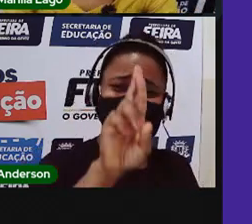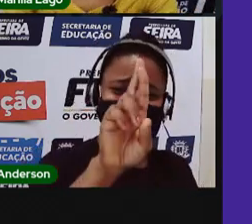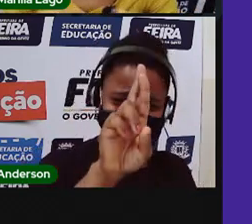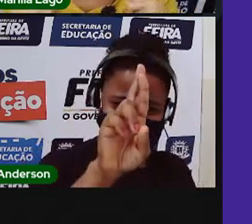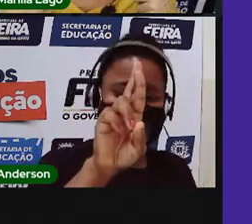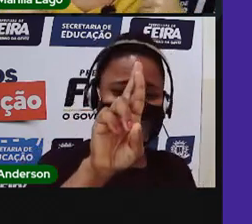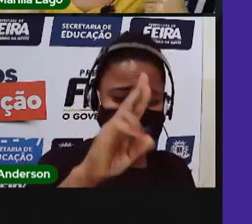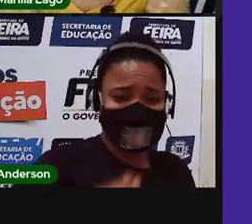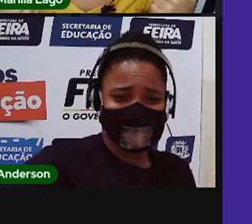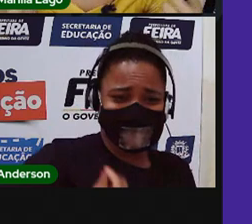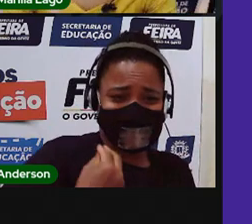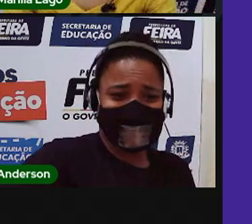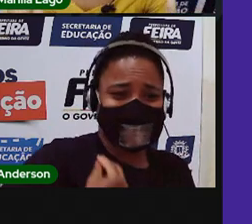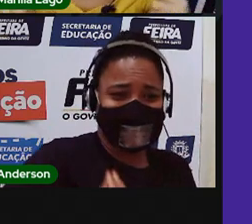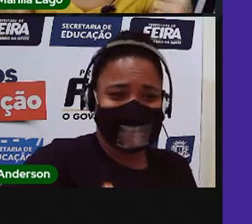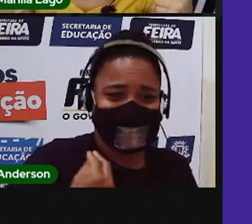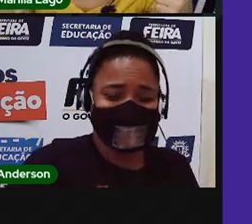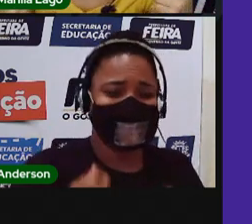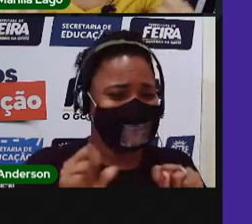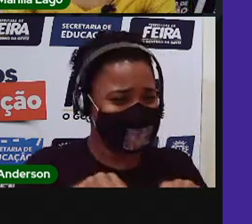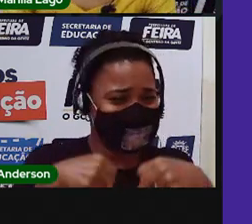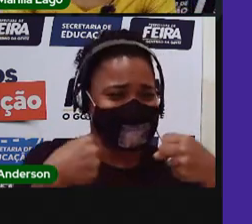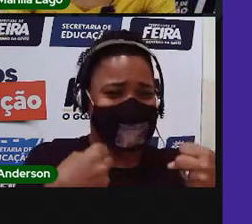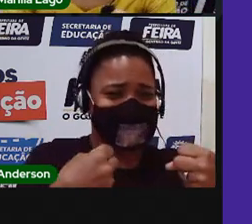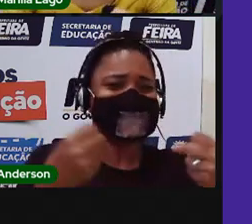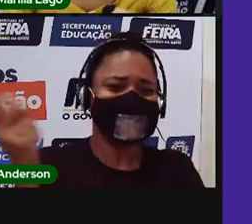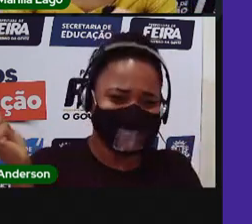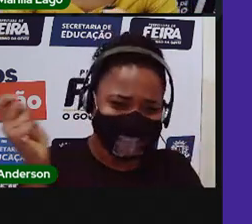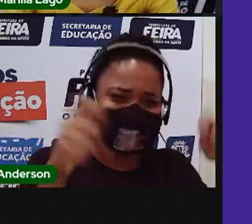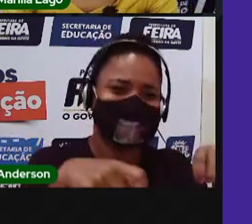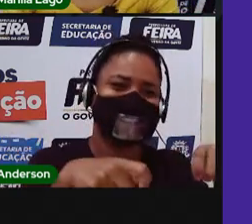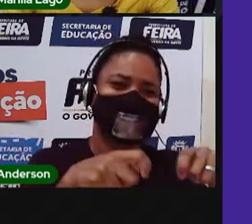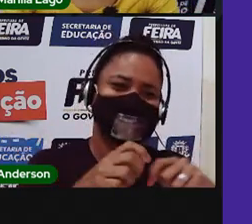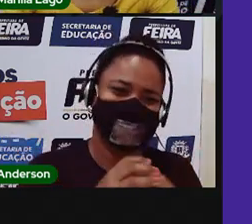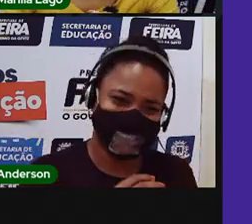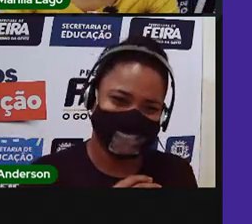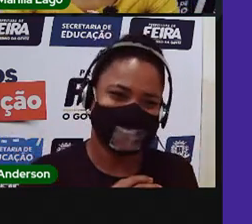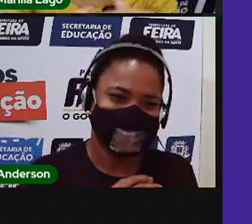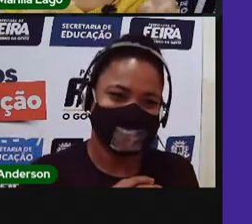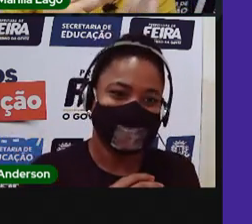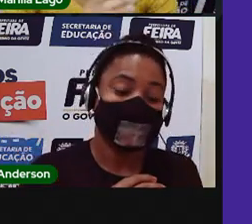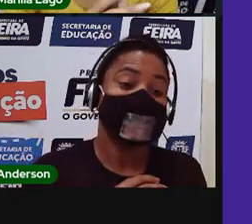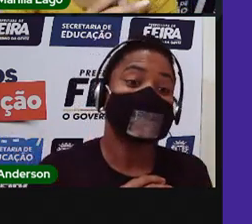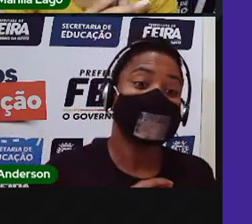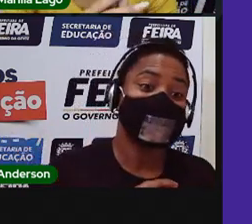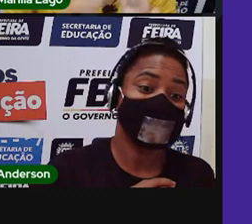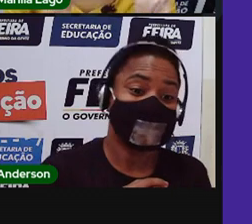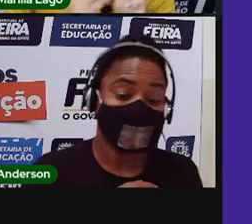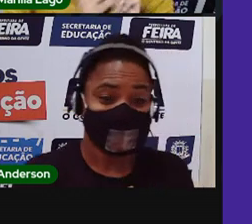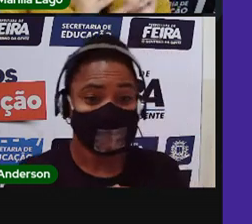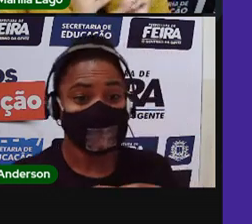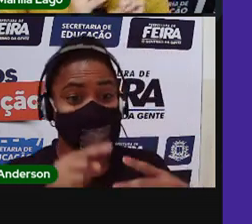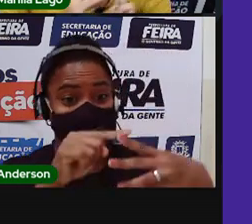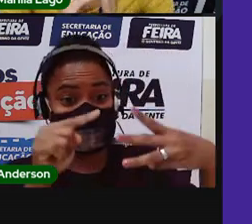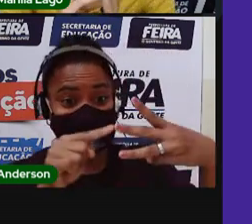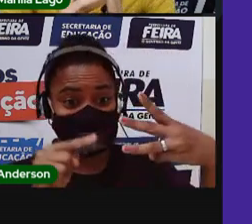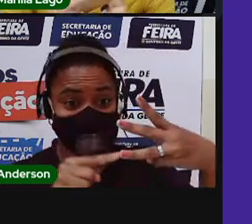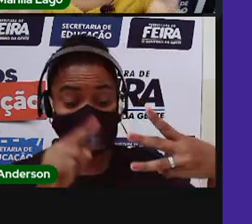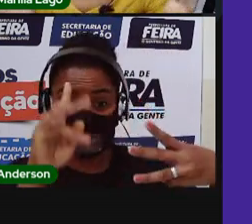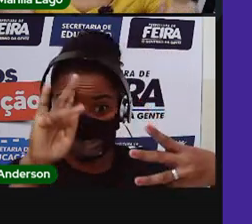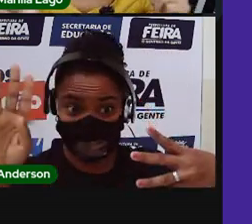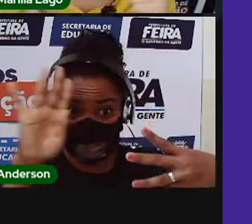sua história, do que você deseja, do que você faz, né? Então, assim, essas três perguntinhas você pode